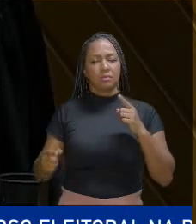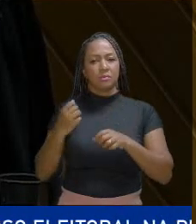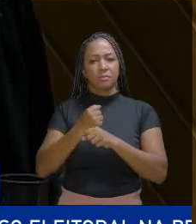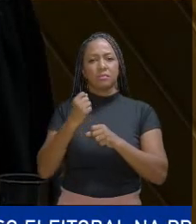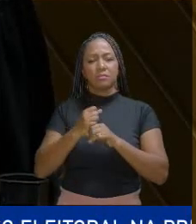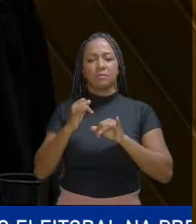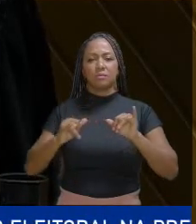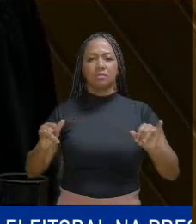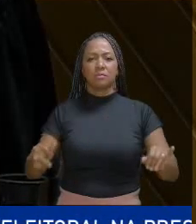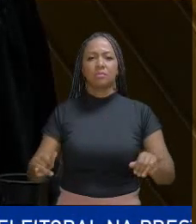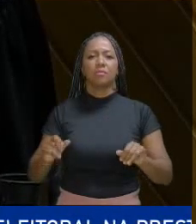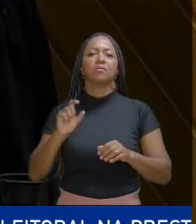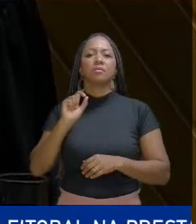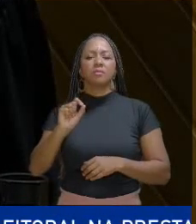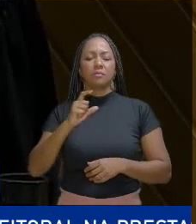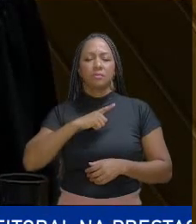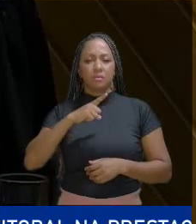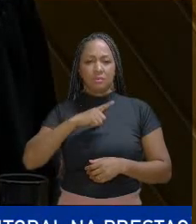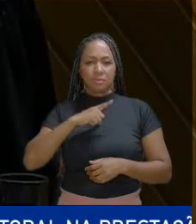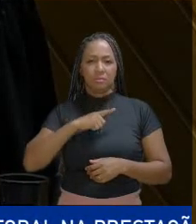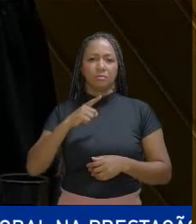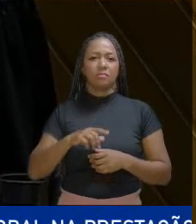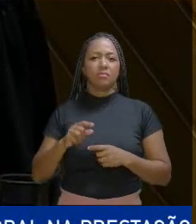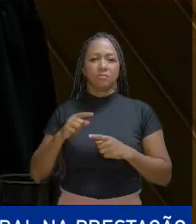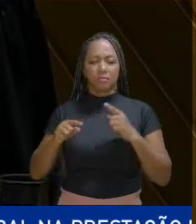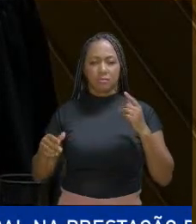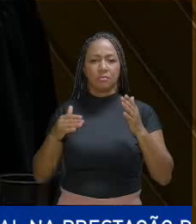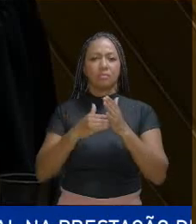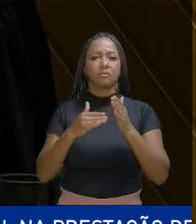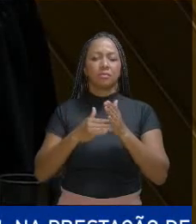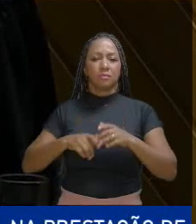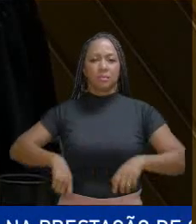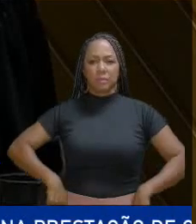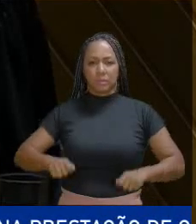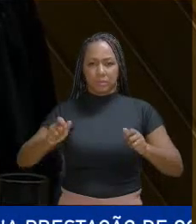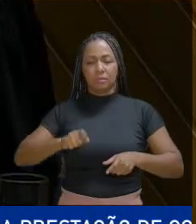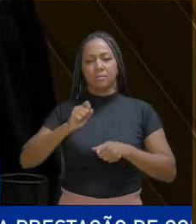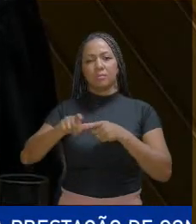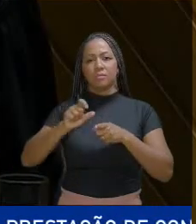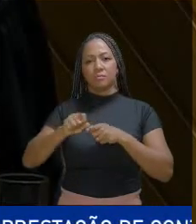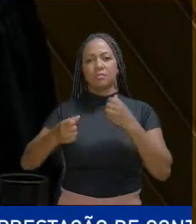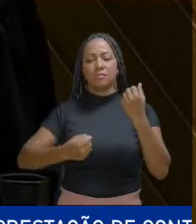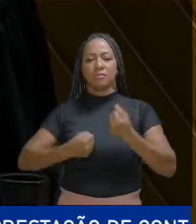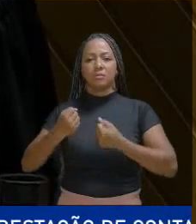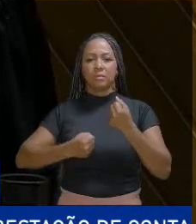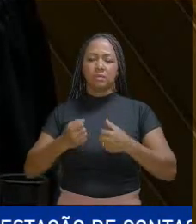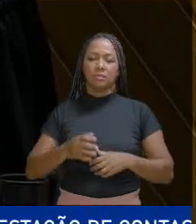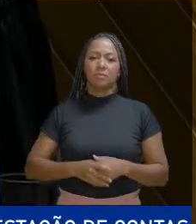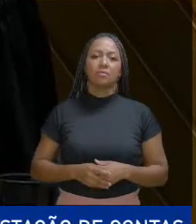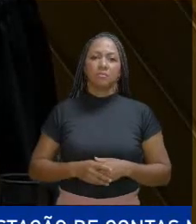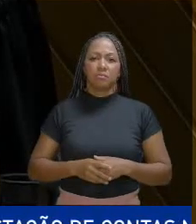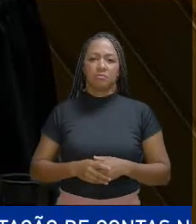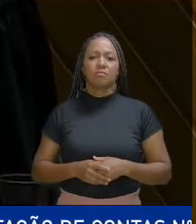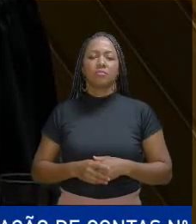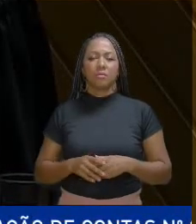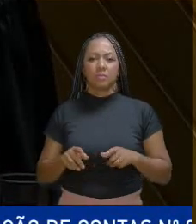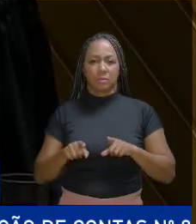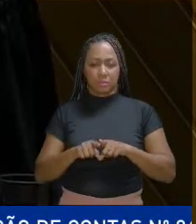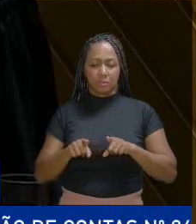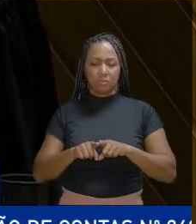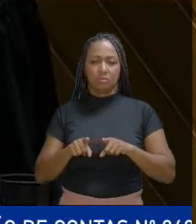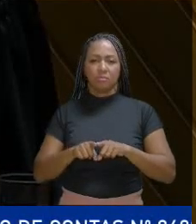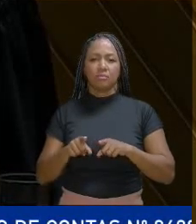de campanha, sob o fundamento de que houve extrapolação do limite de gastos com aluguel de veículos automotores. Não